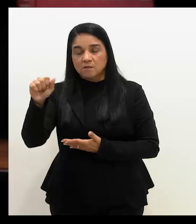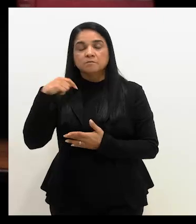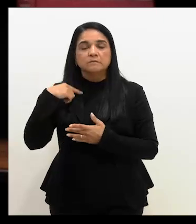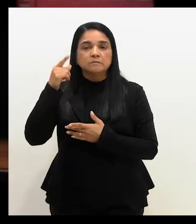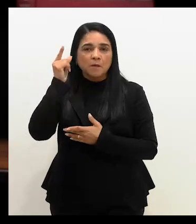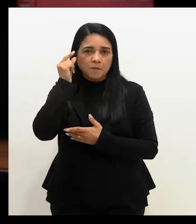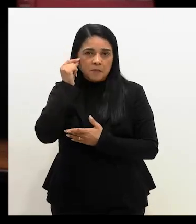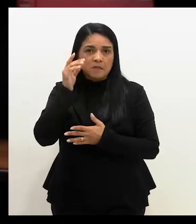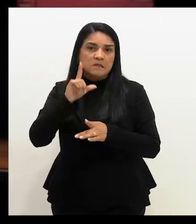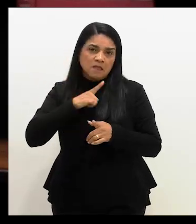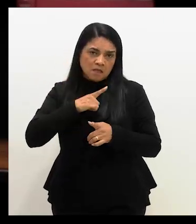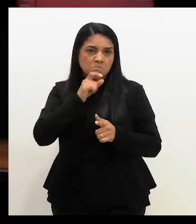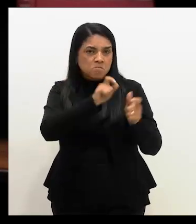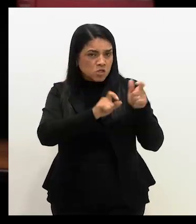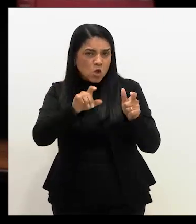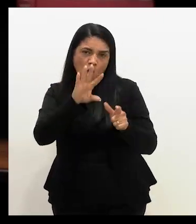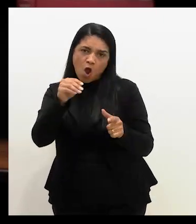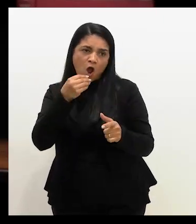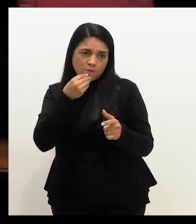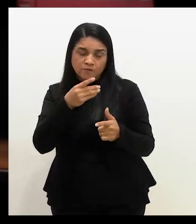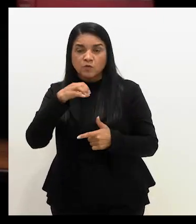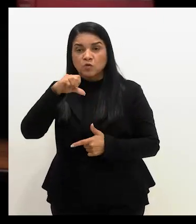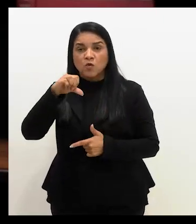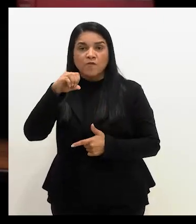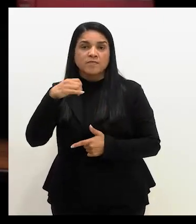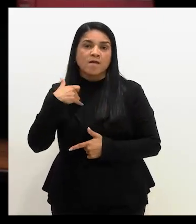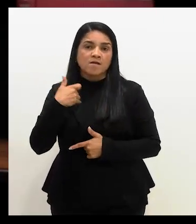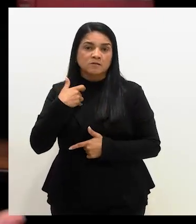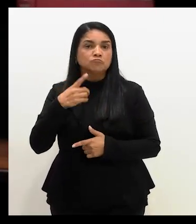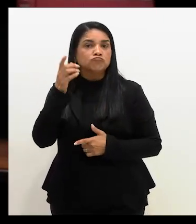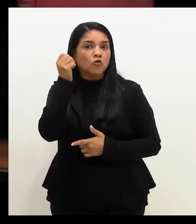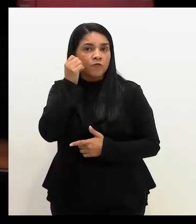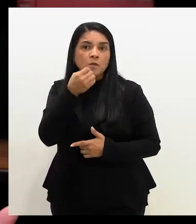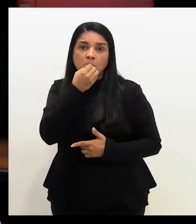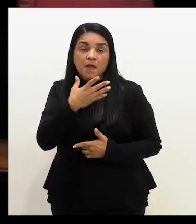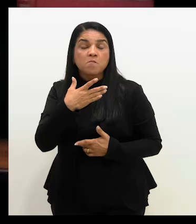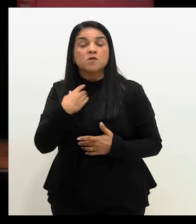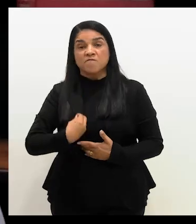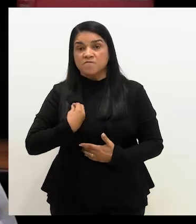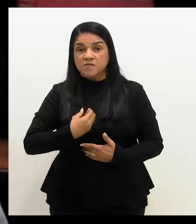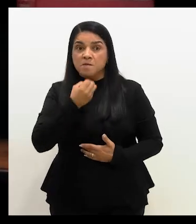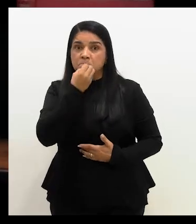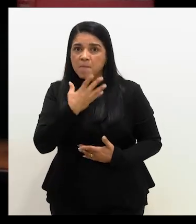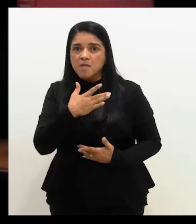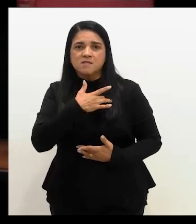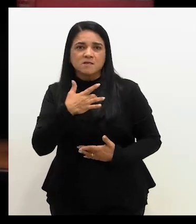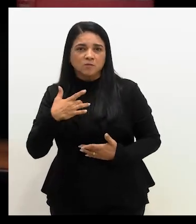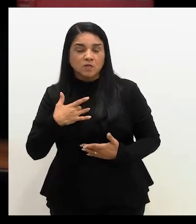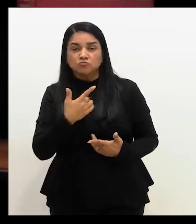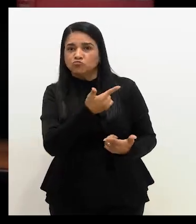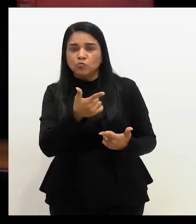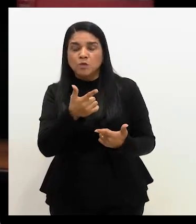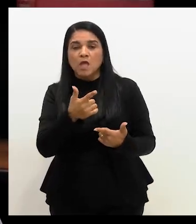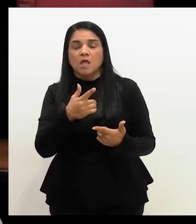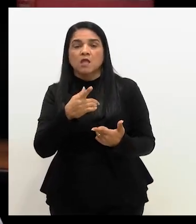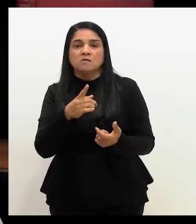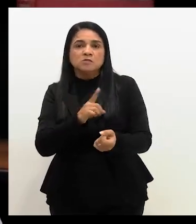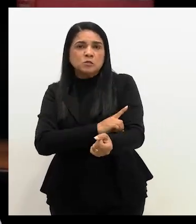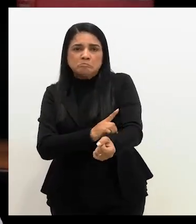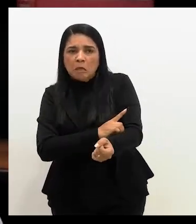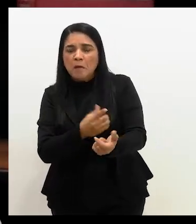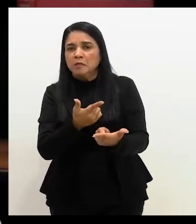perda inerente, sim. Mas é óbvio que tem pessoas que têm 90 anos e escutam super bem. Por quê? Provavelmente tem um estilo de vida saudável, não